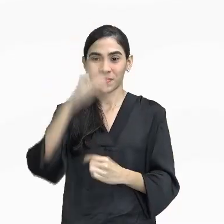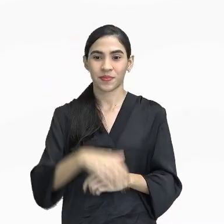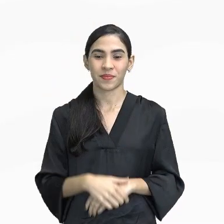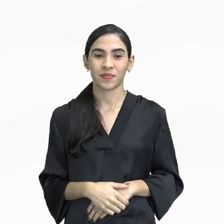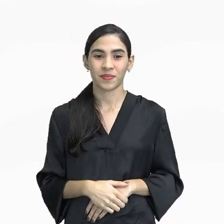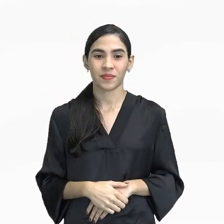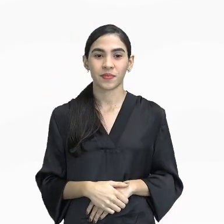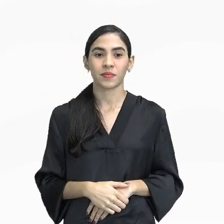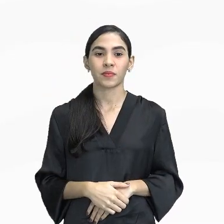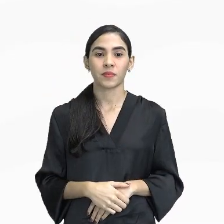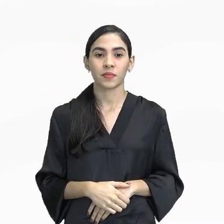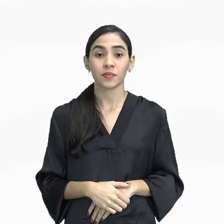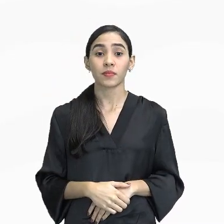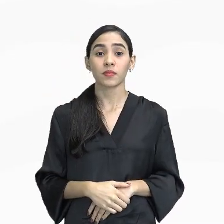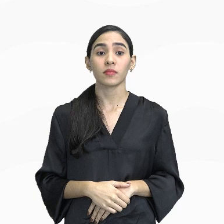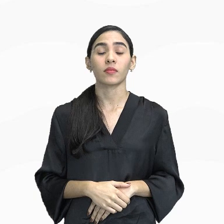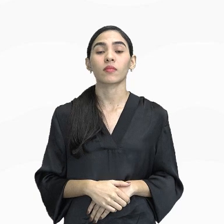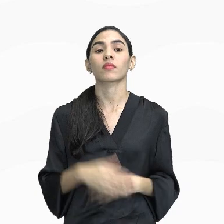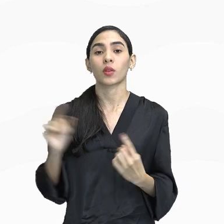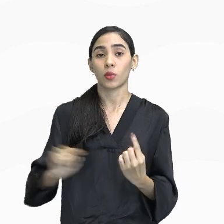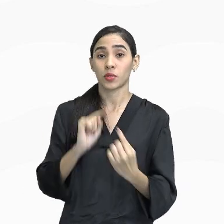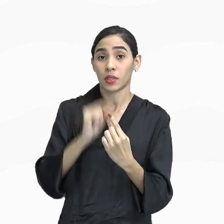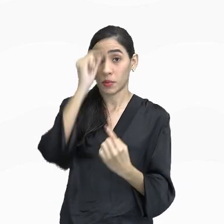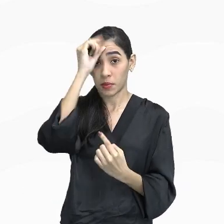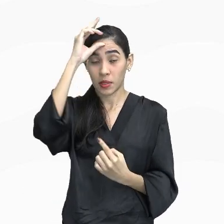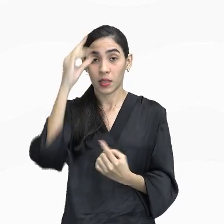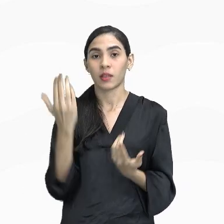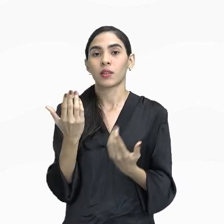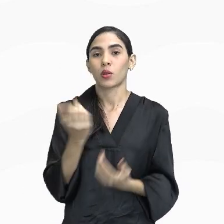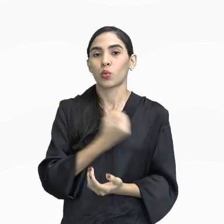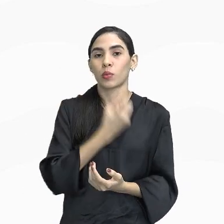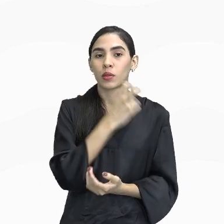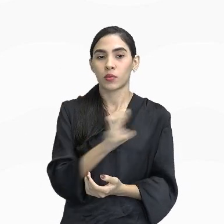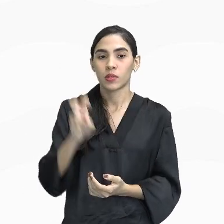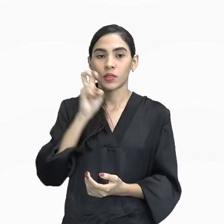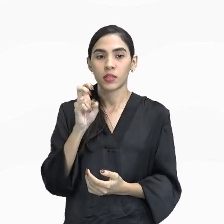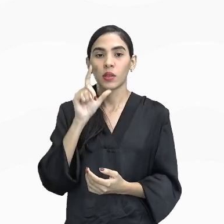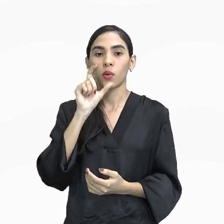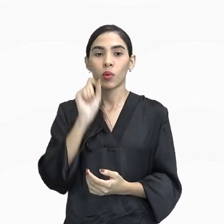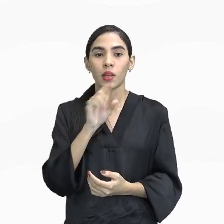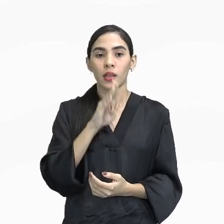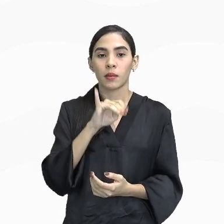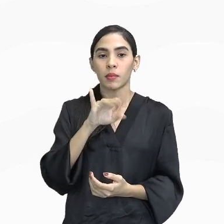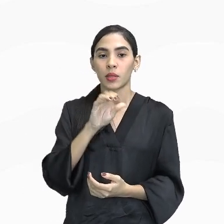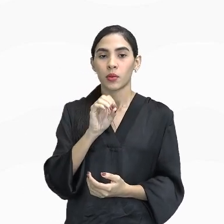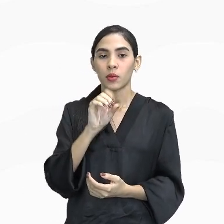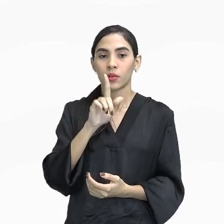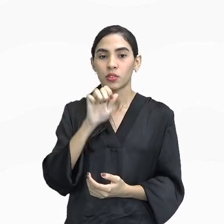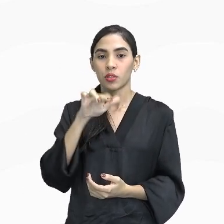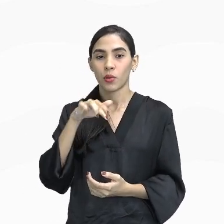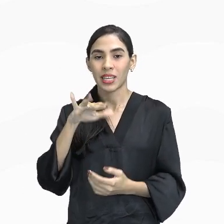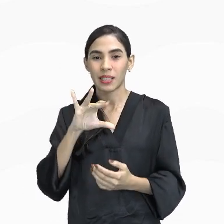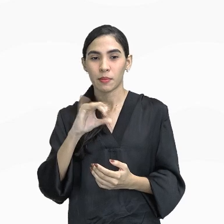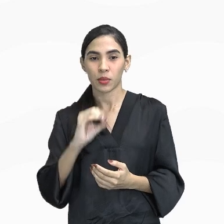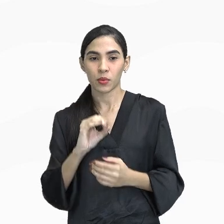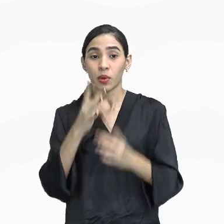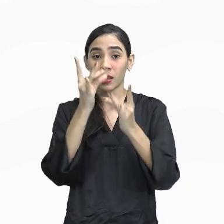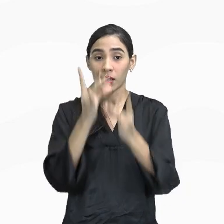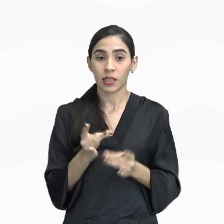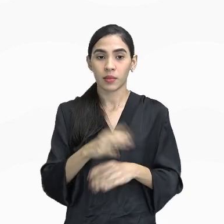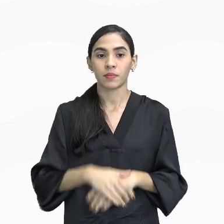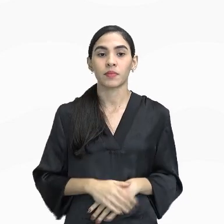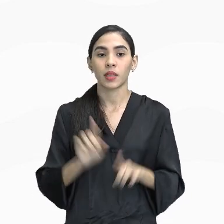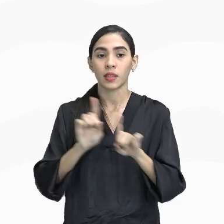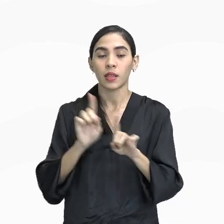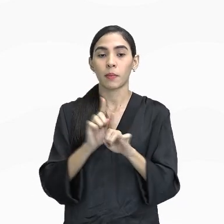conhecimento. O objeto da nossa aula 5 traz aí ciclos biogeoquímicos e no detalhamento, ciclo